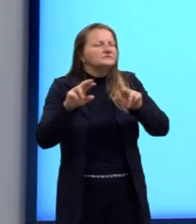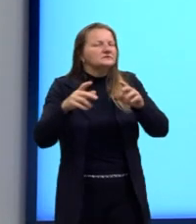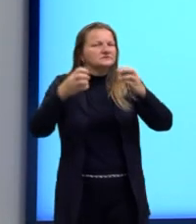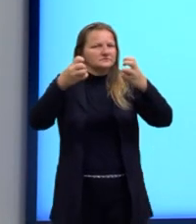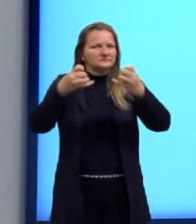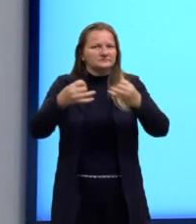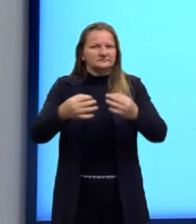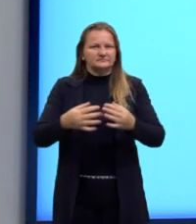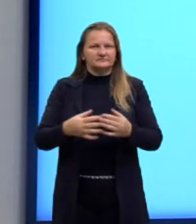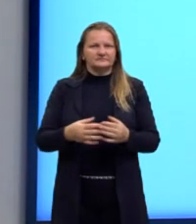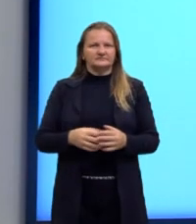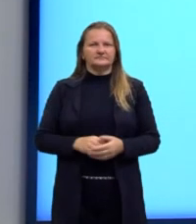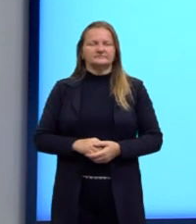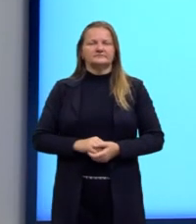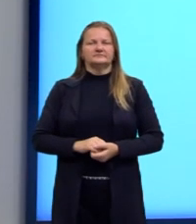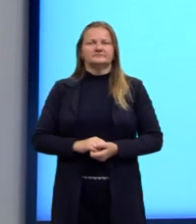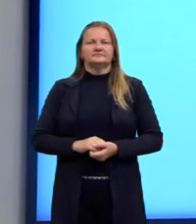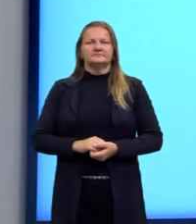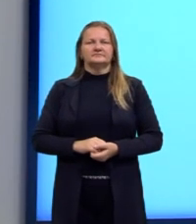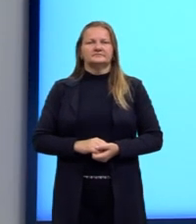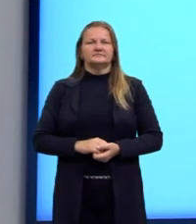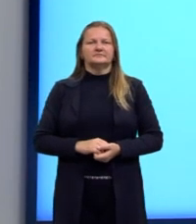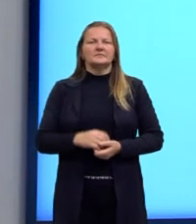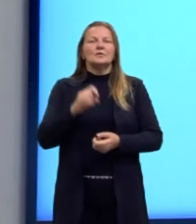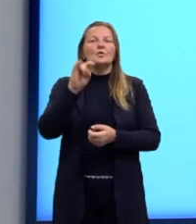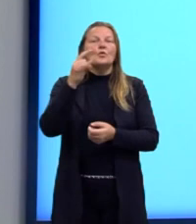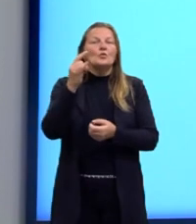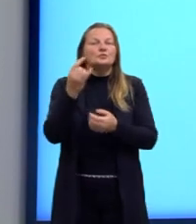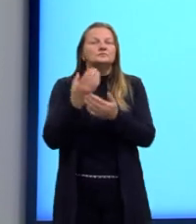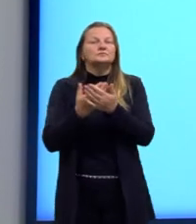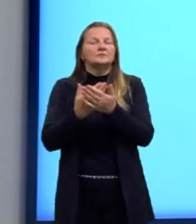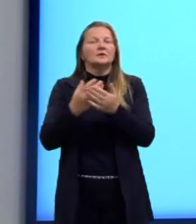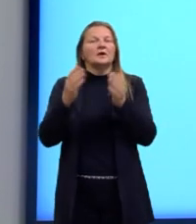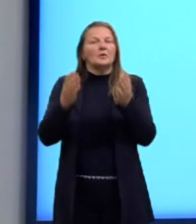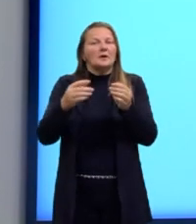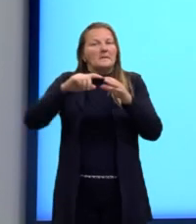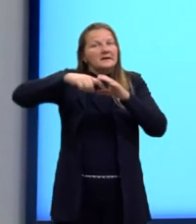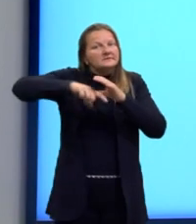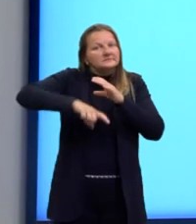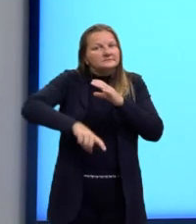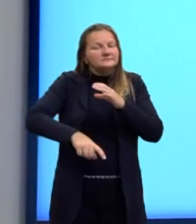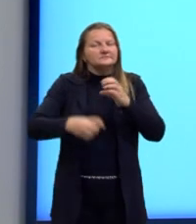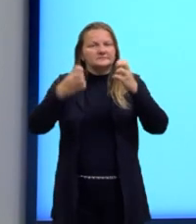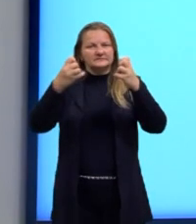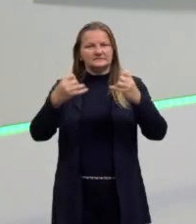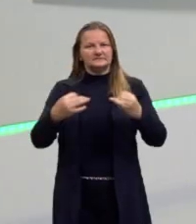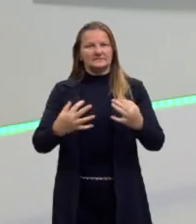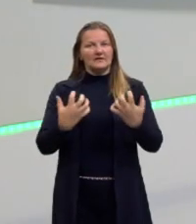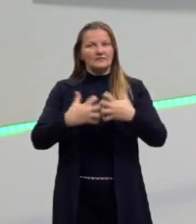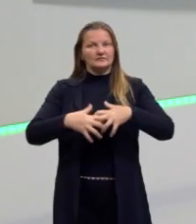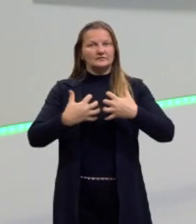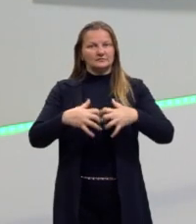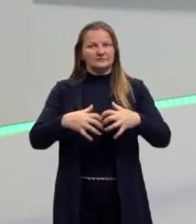falou na nossa última aula e hoje a gente vai ver mais claramente como que ele funciona.